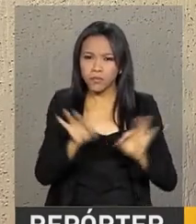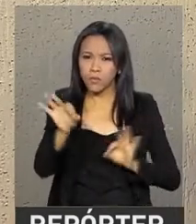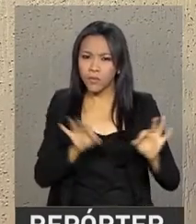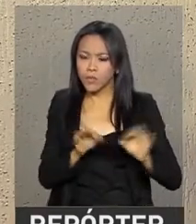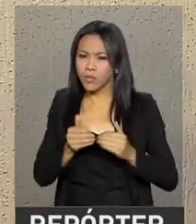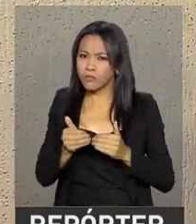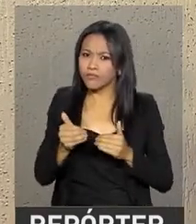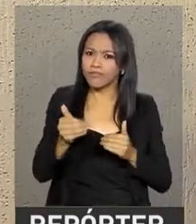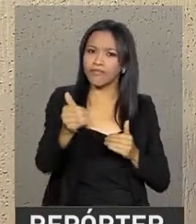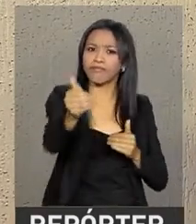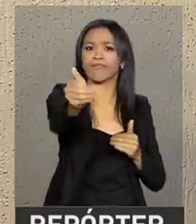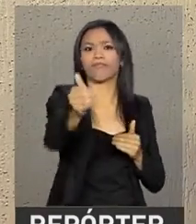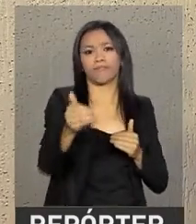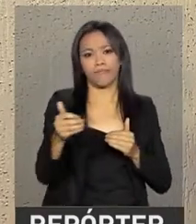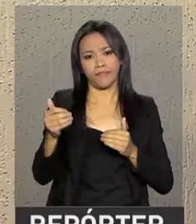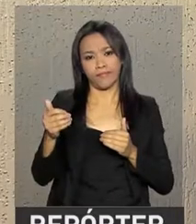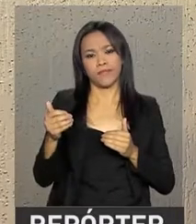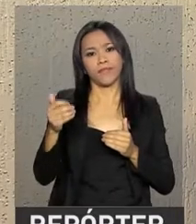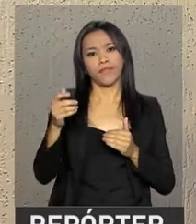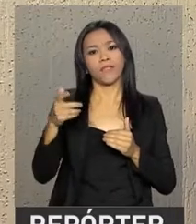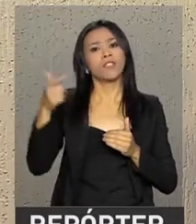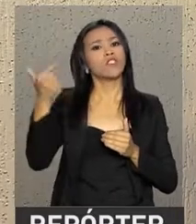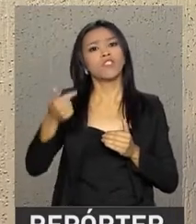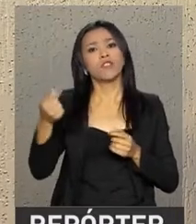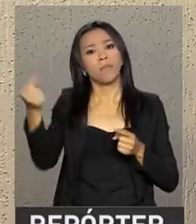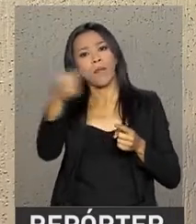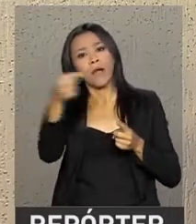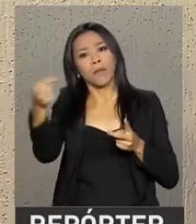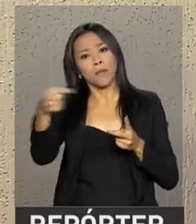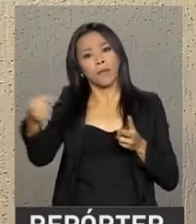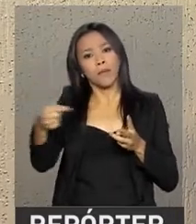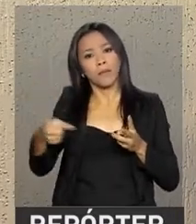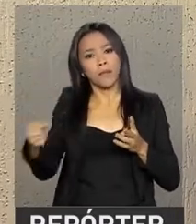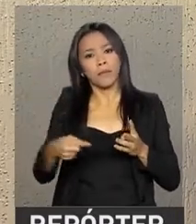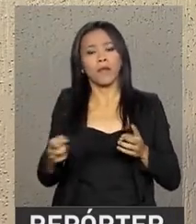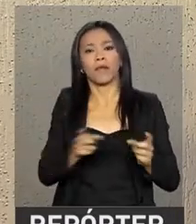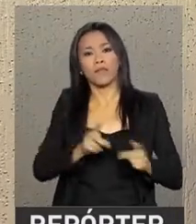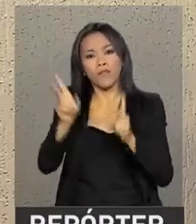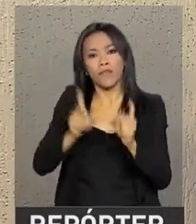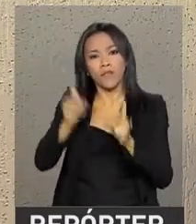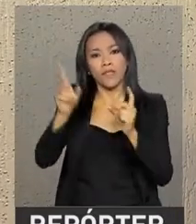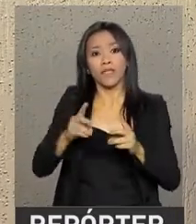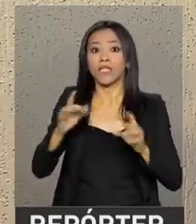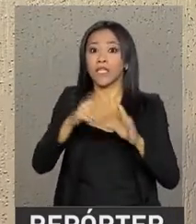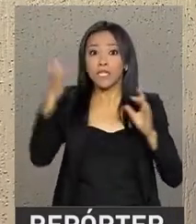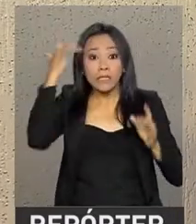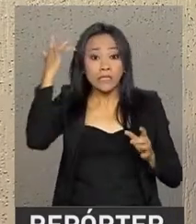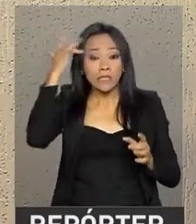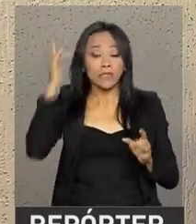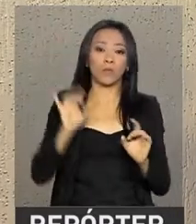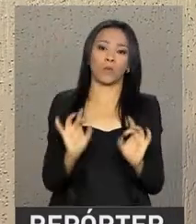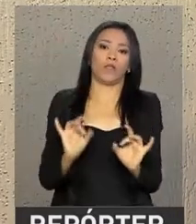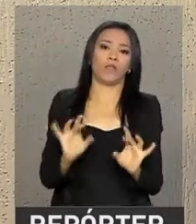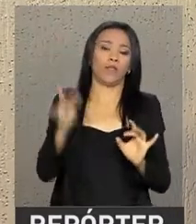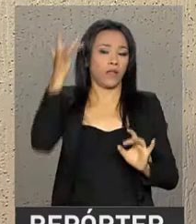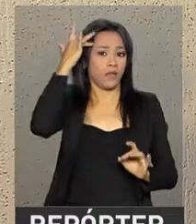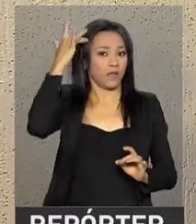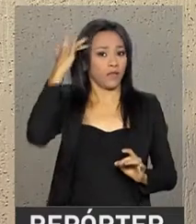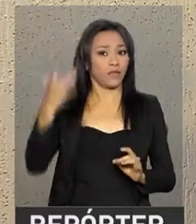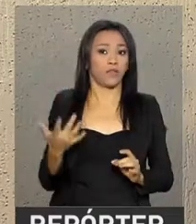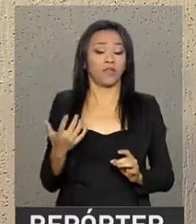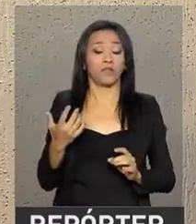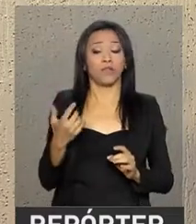uma ampliação no número de produtos e na qualidade dos produtos, qualidade em termos